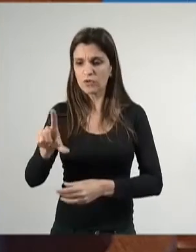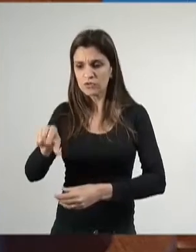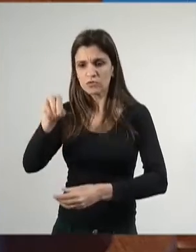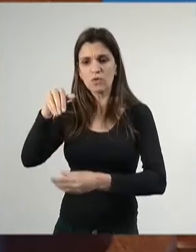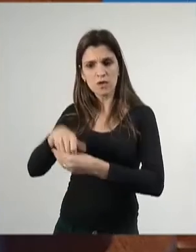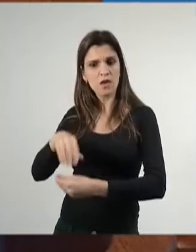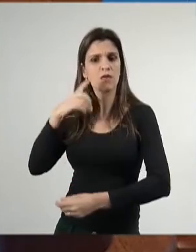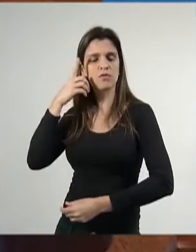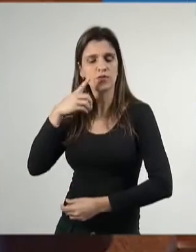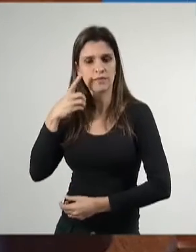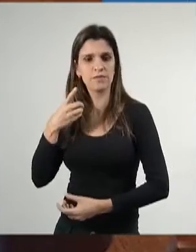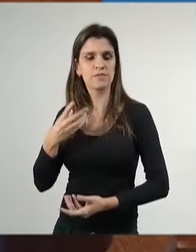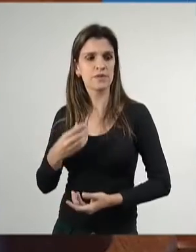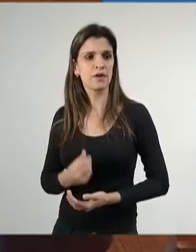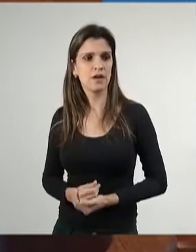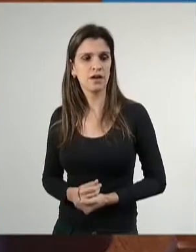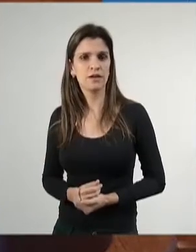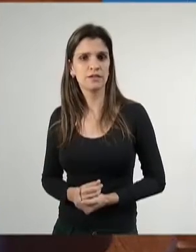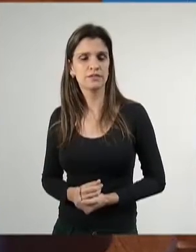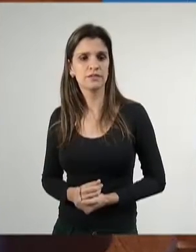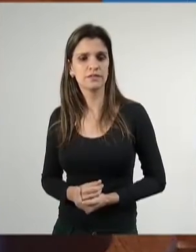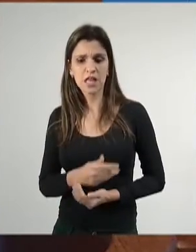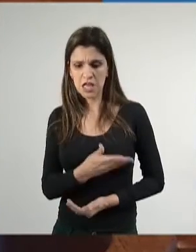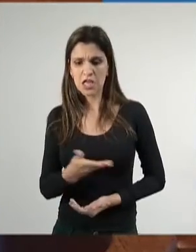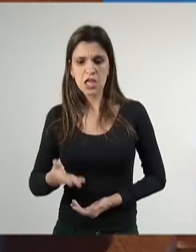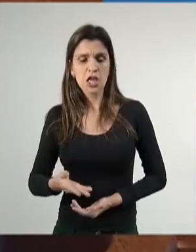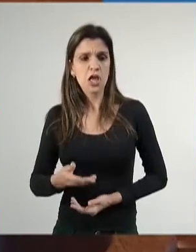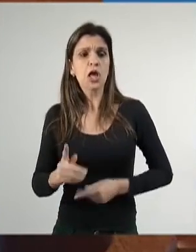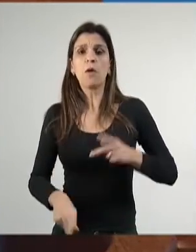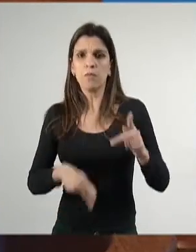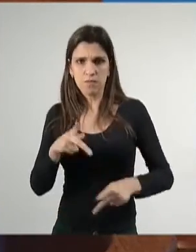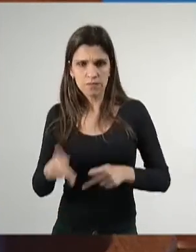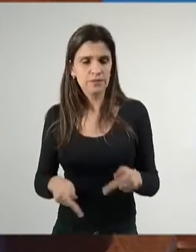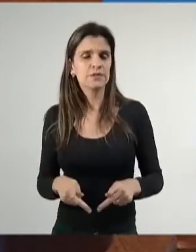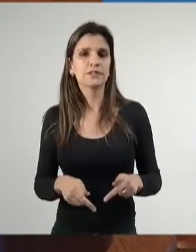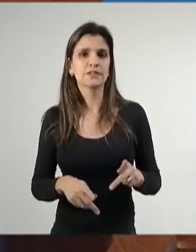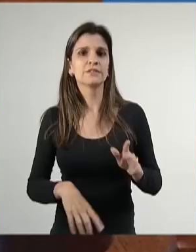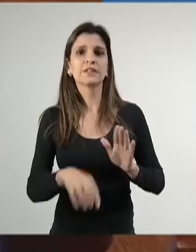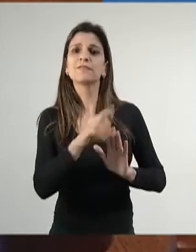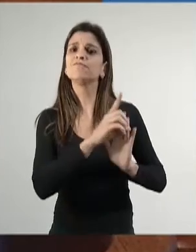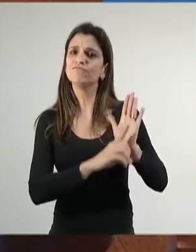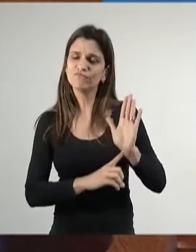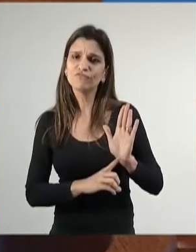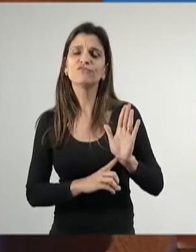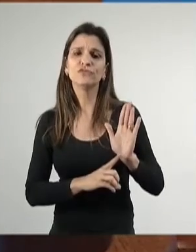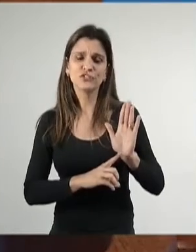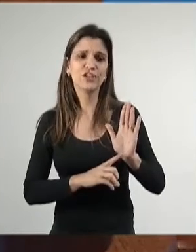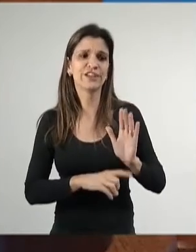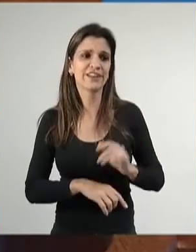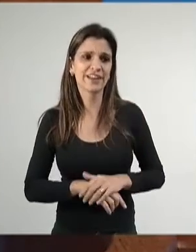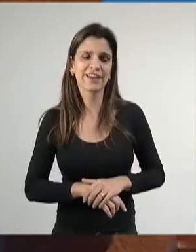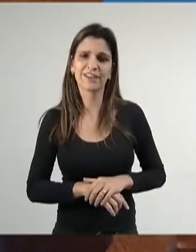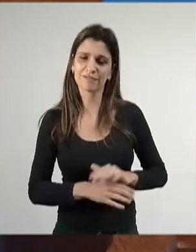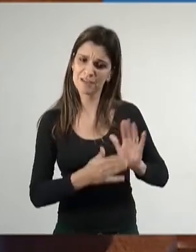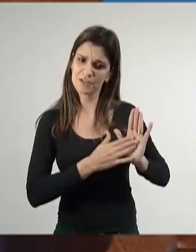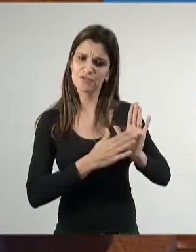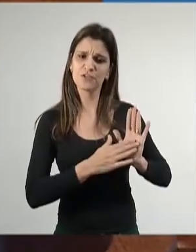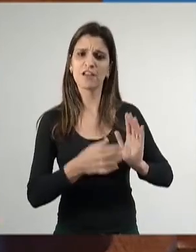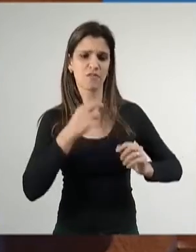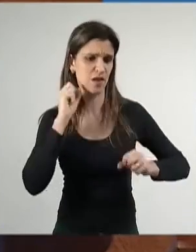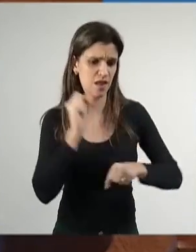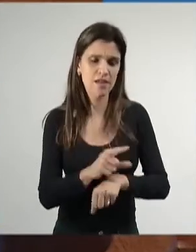então, as pessoas têm todo o direito de estarem insatisfeitas e reclamarem pela situação que estão